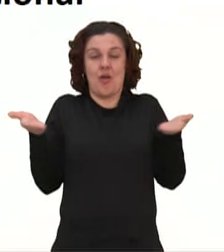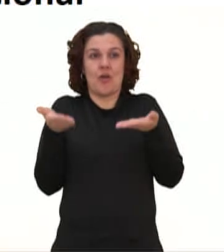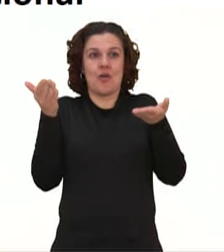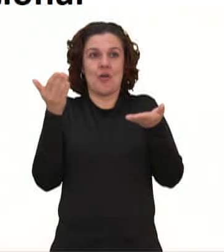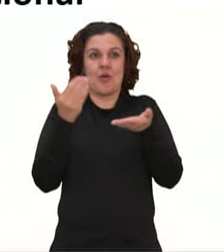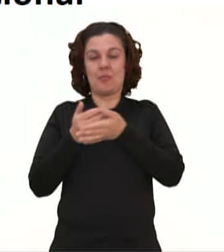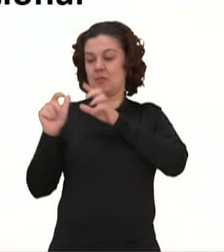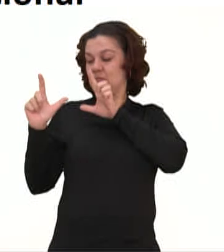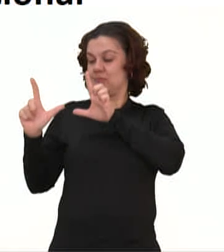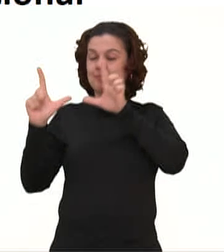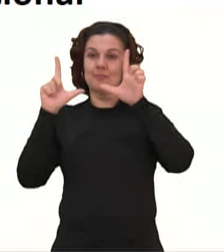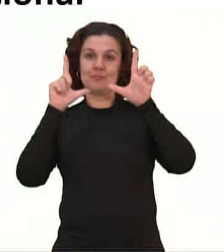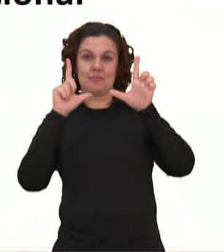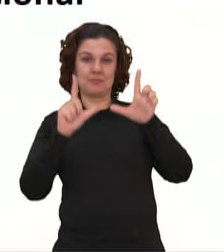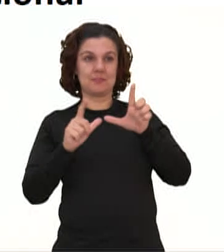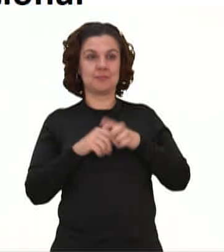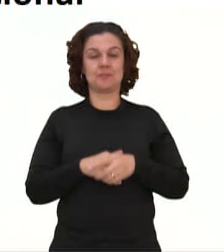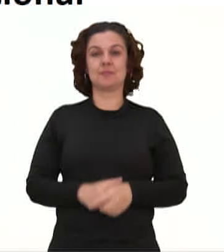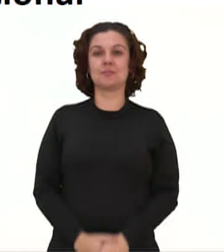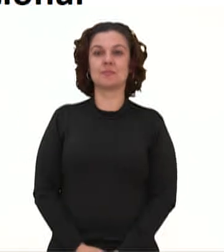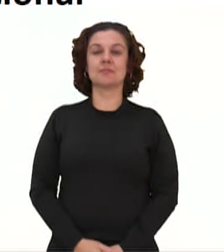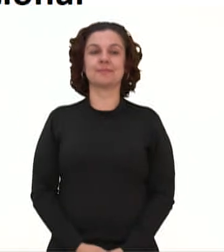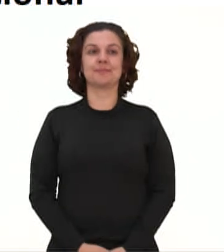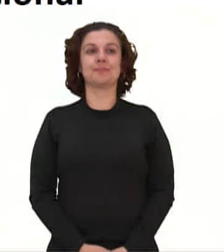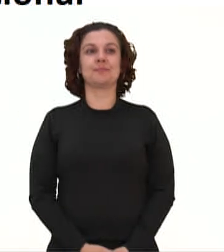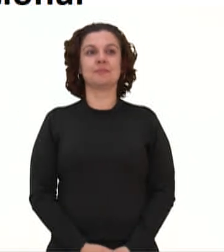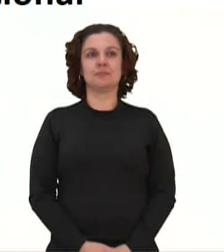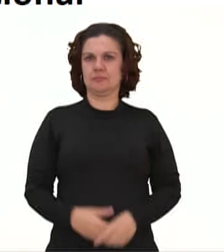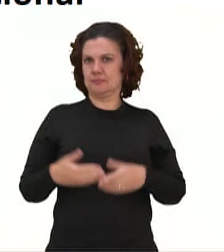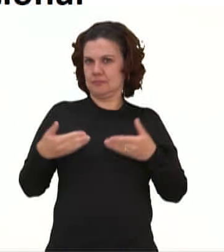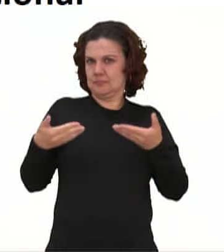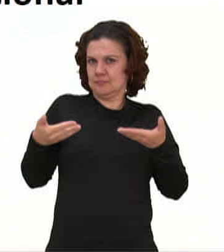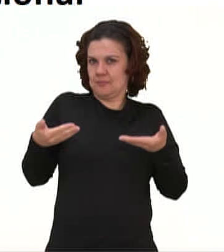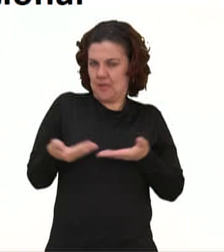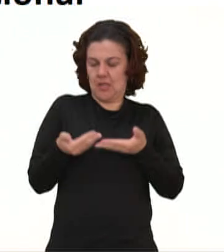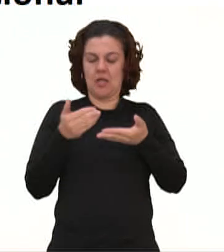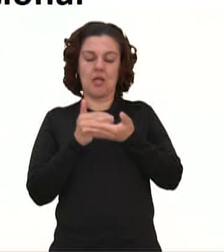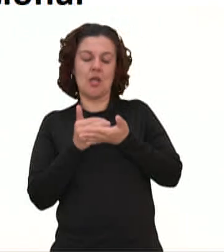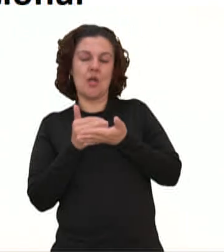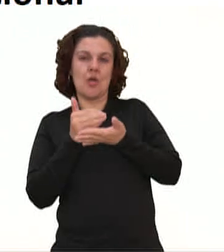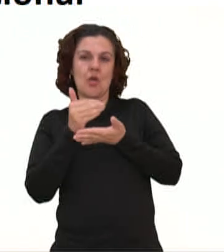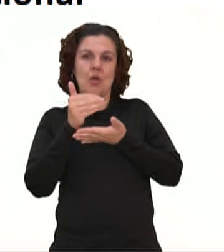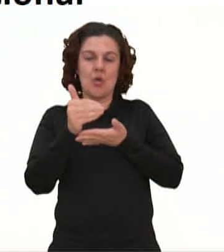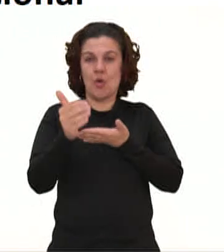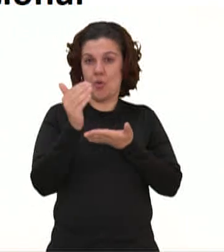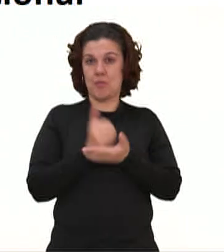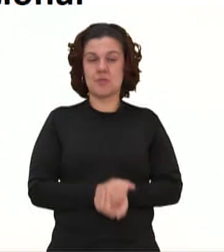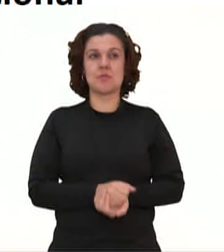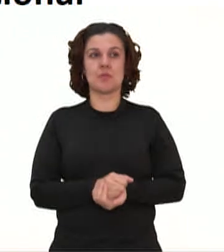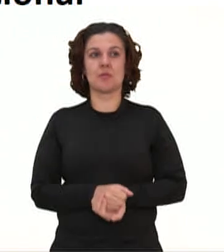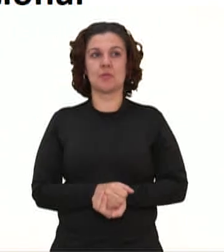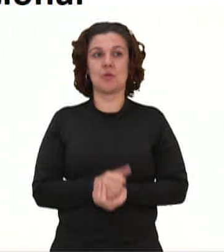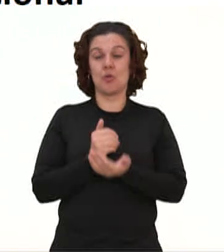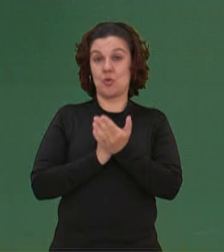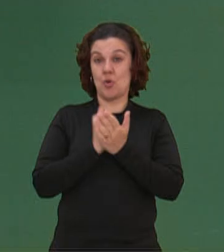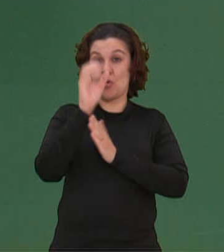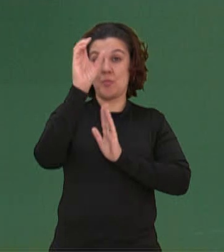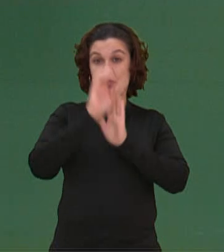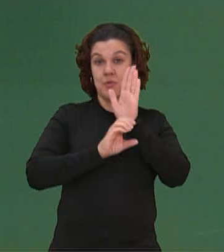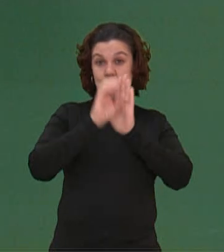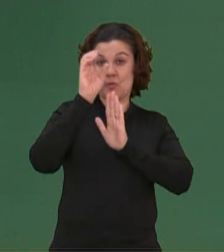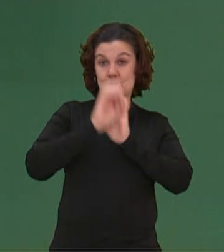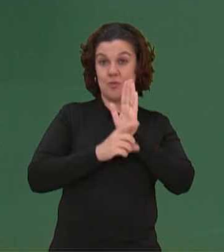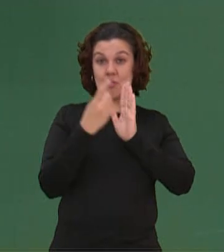aqui duas imagens que ainda nesse governo constitucional, com a Constituição de